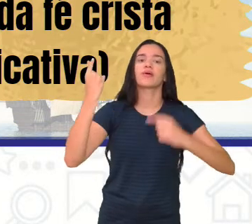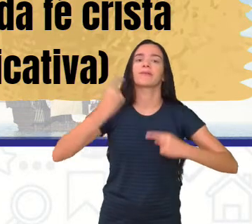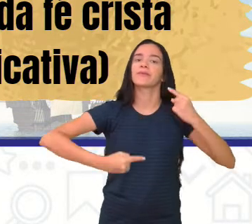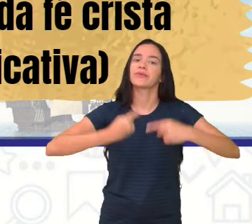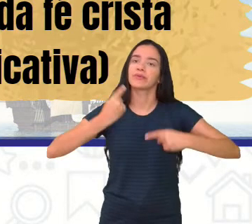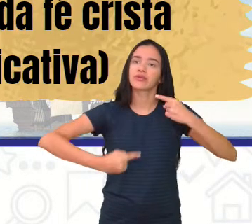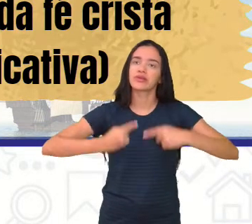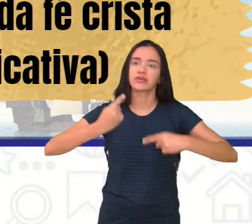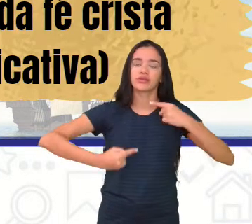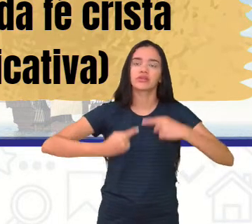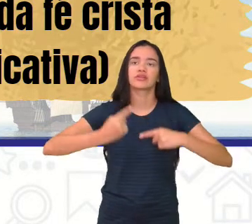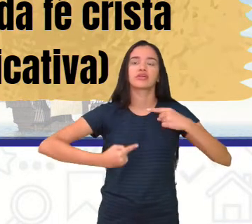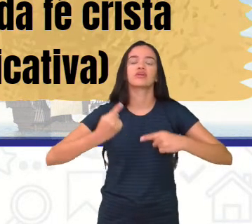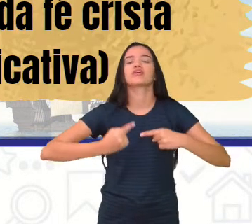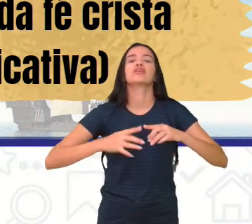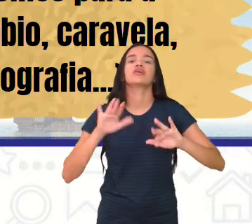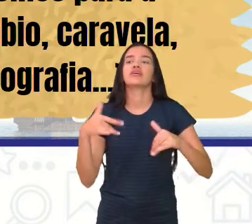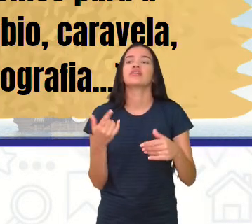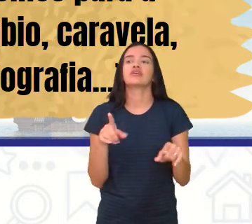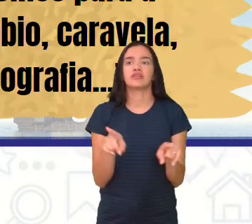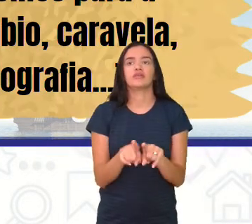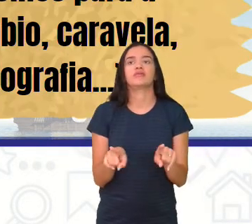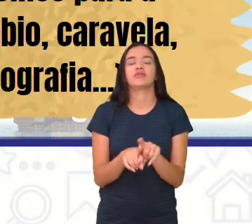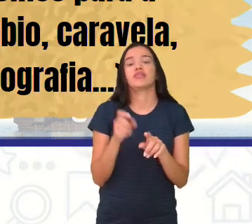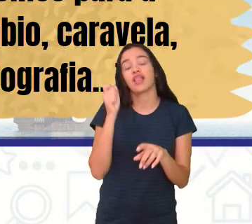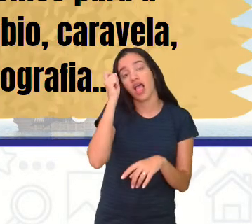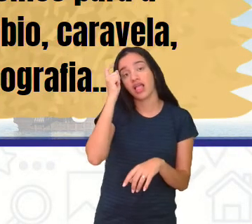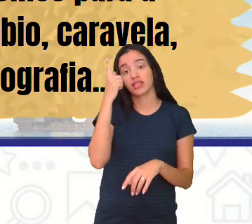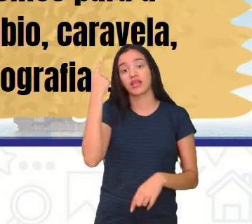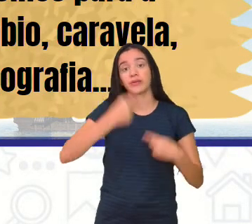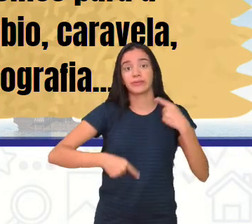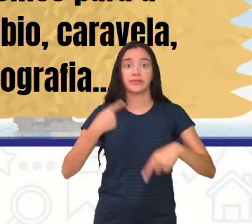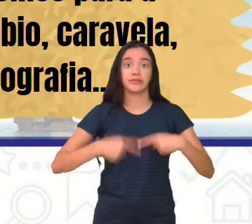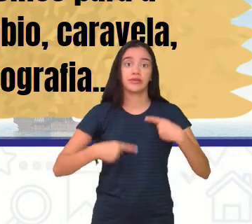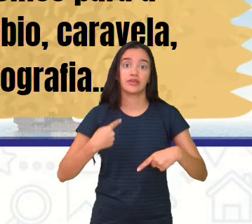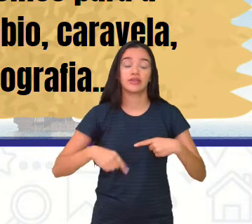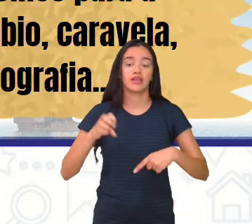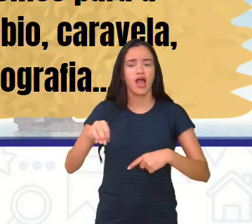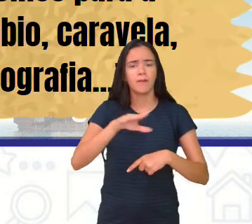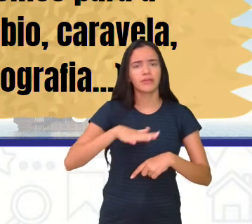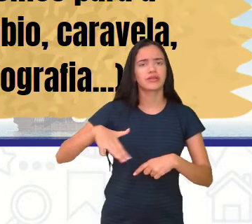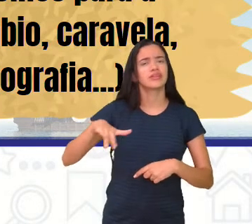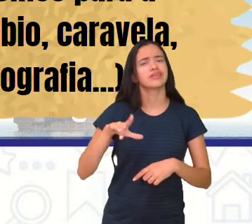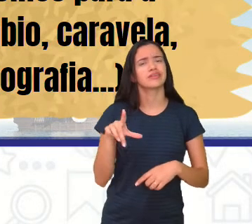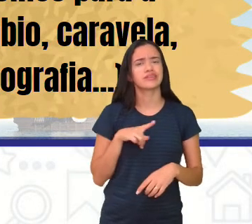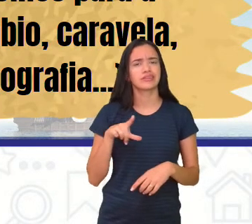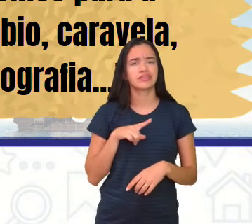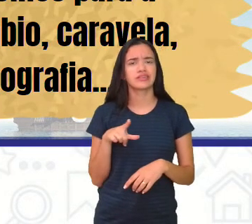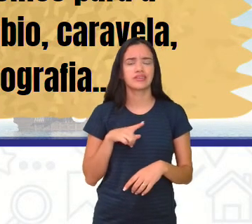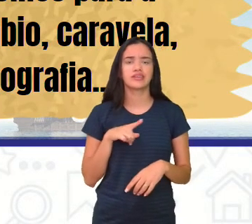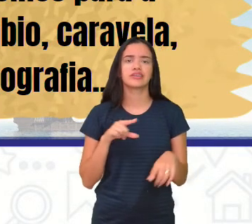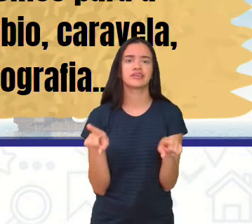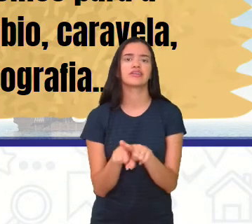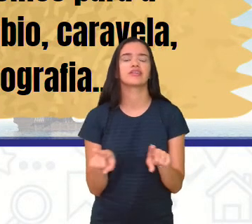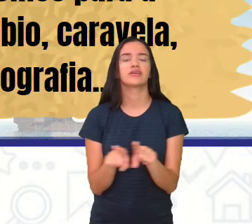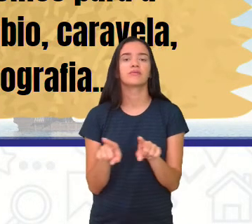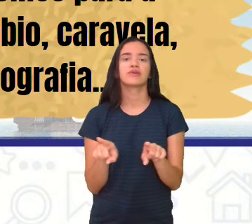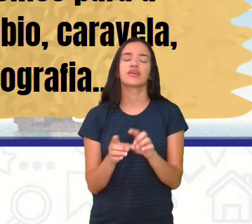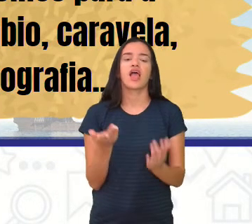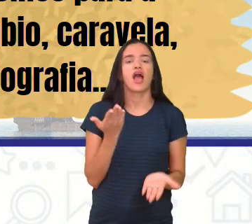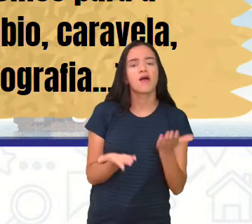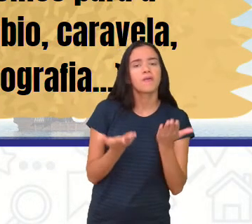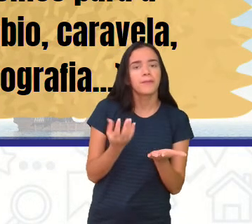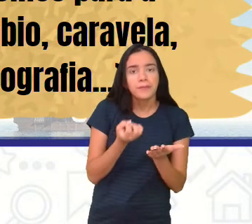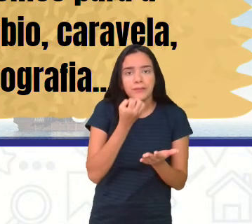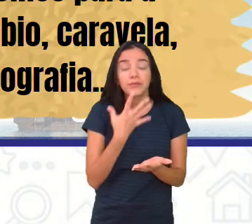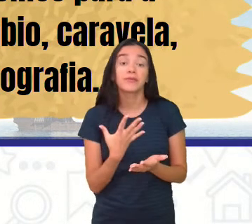metais preciosos era uma das ideias da política mercantilista. Tinham outras, né, o protecionismo, a balança comercial